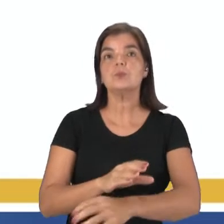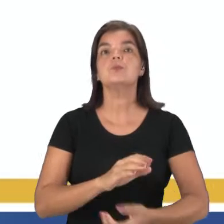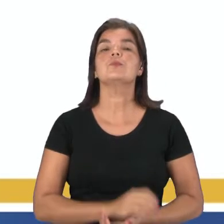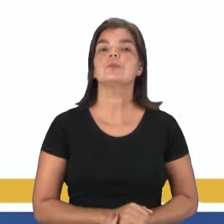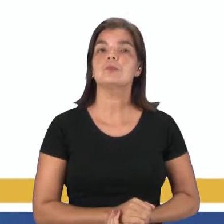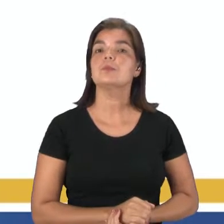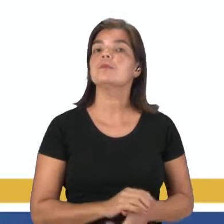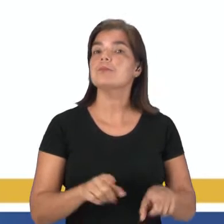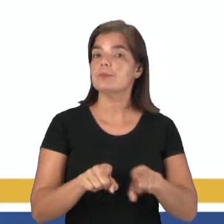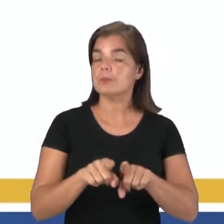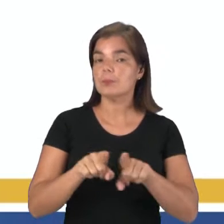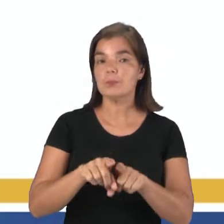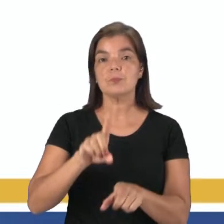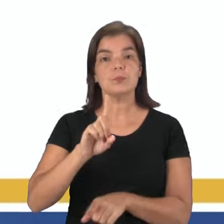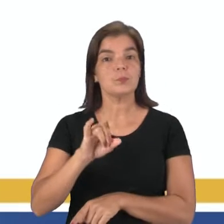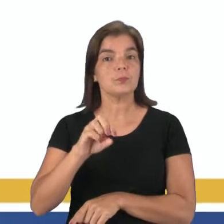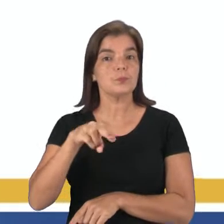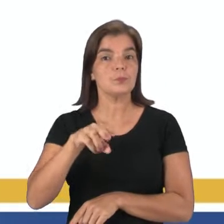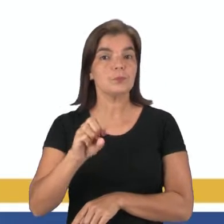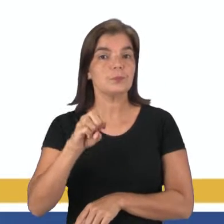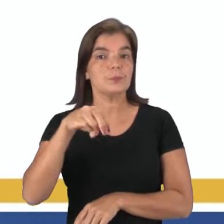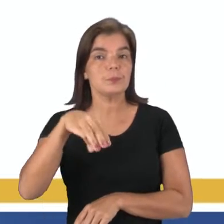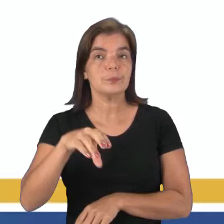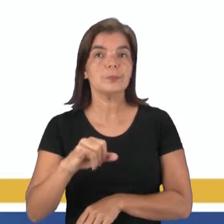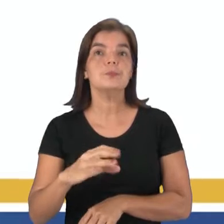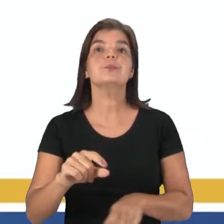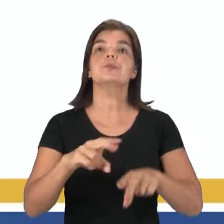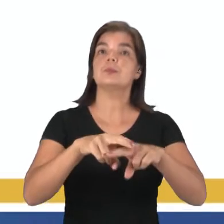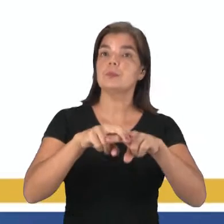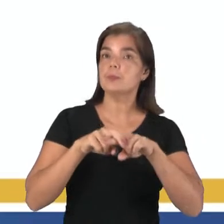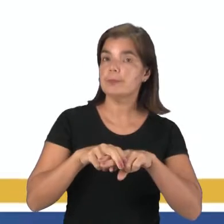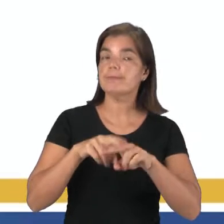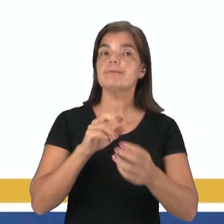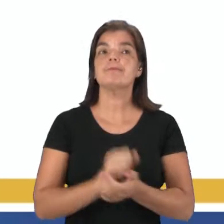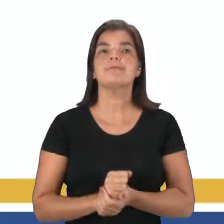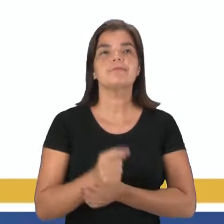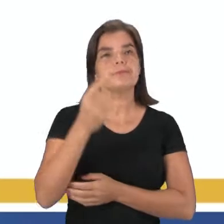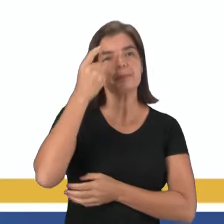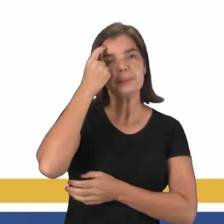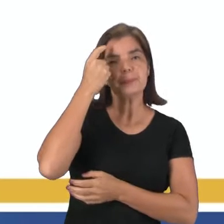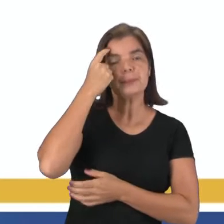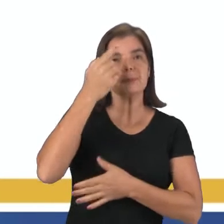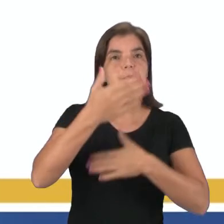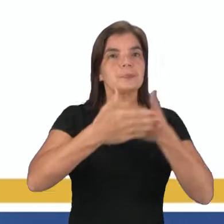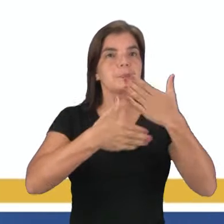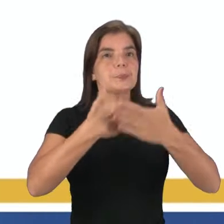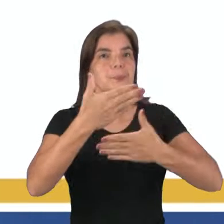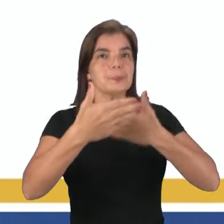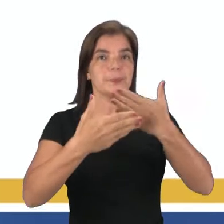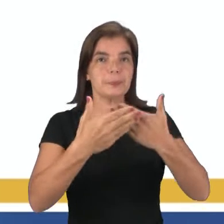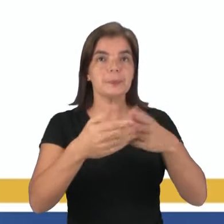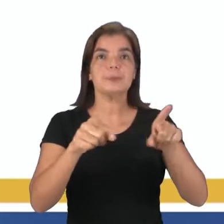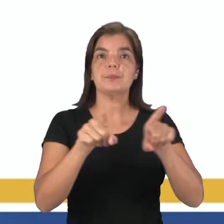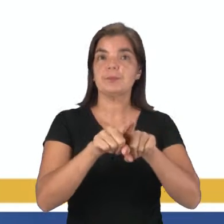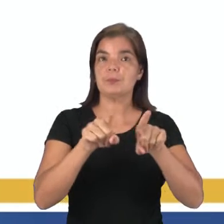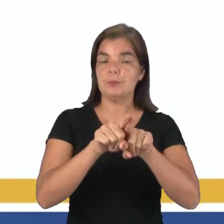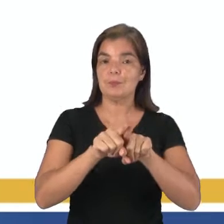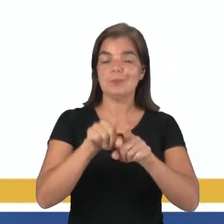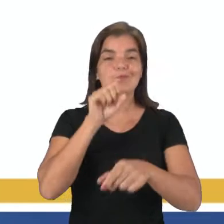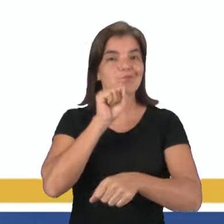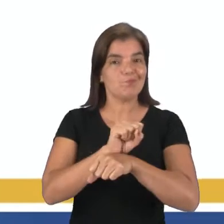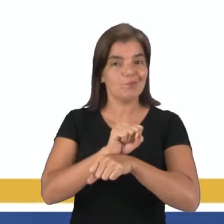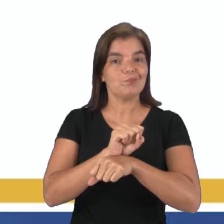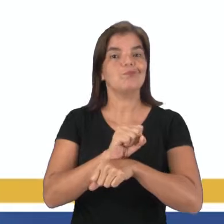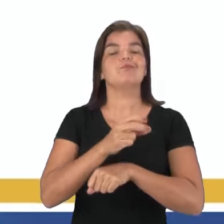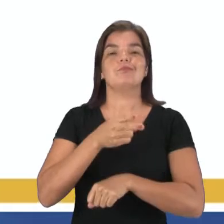Outra característica da cultura é seu aspecto dinâmico. Por isso, é mais pertinente pensá-la